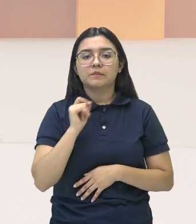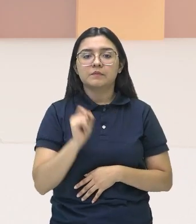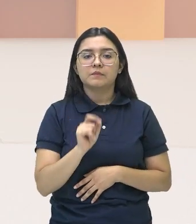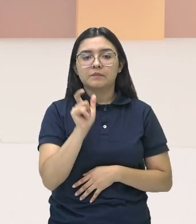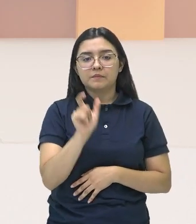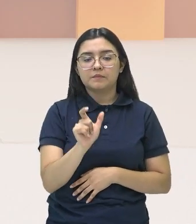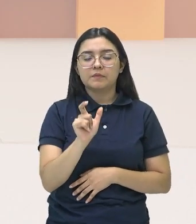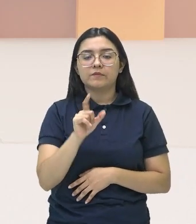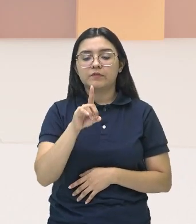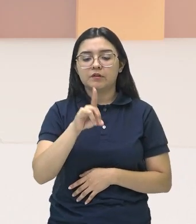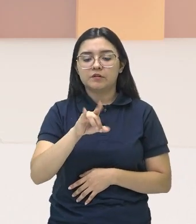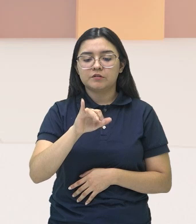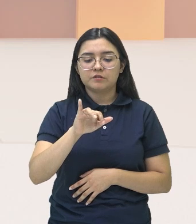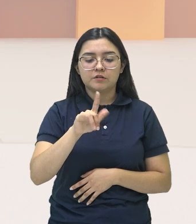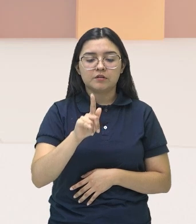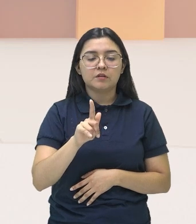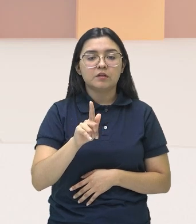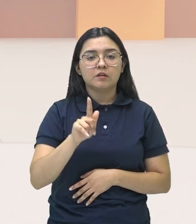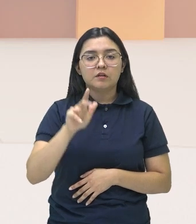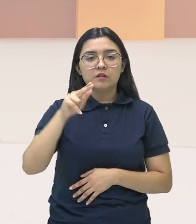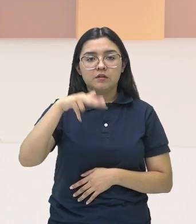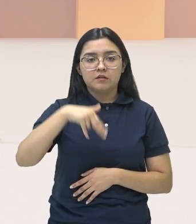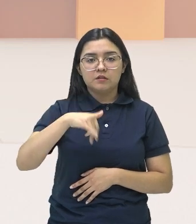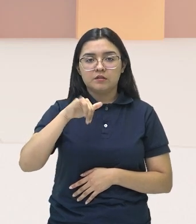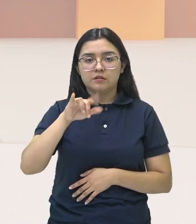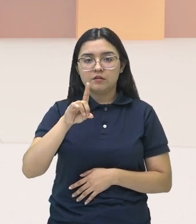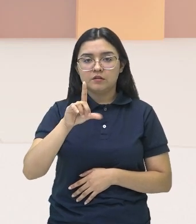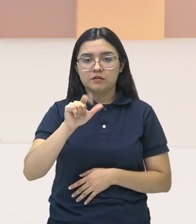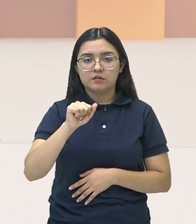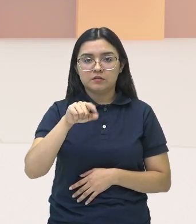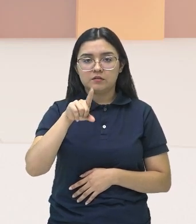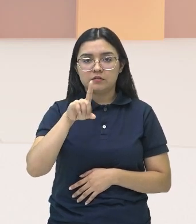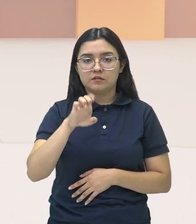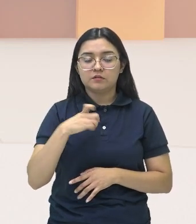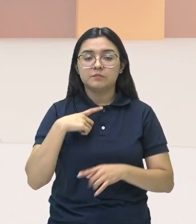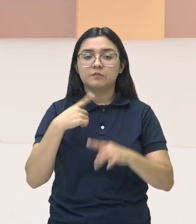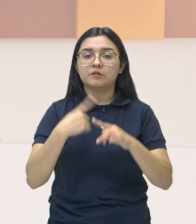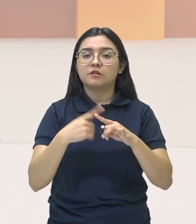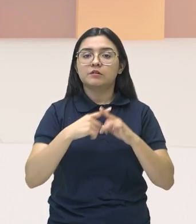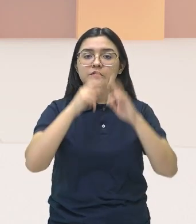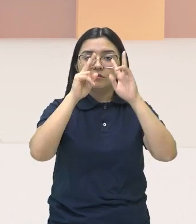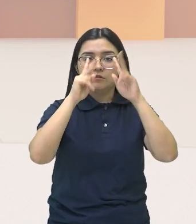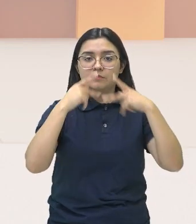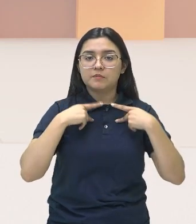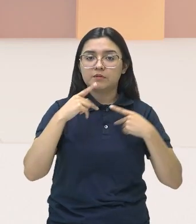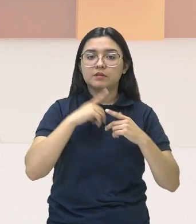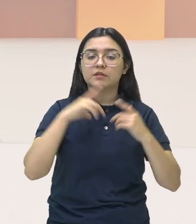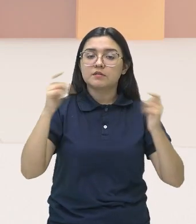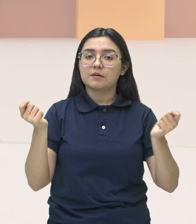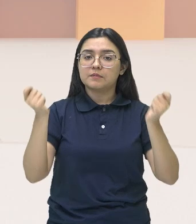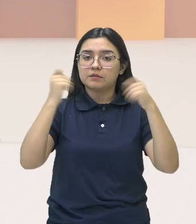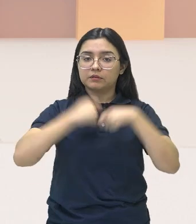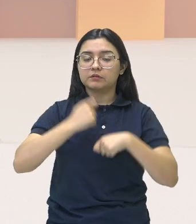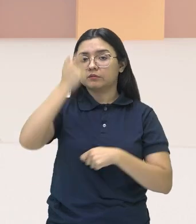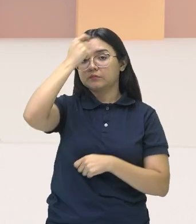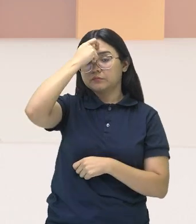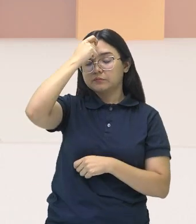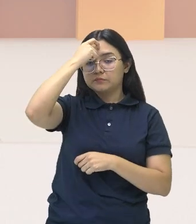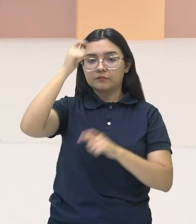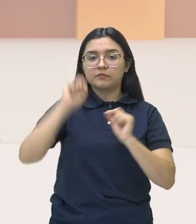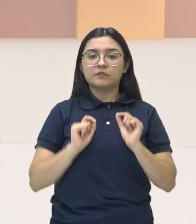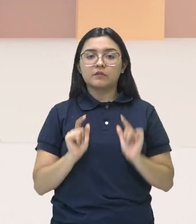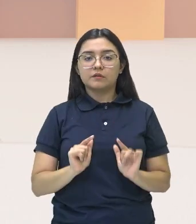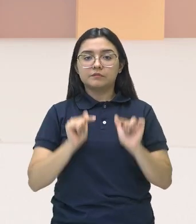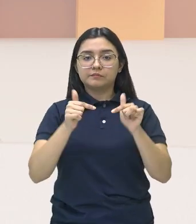chamada dignidade. Por quê? Porque o ser humano ele tem essa consciência, ele tem essa capacidade, de que a sua ação